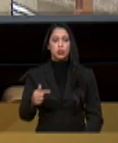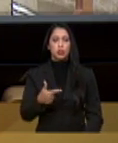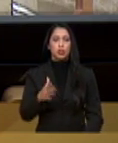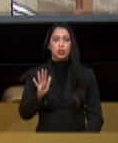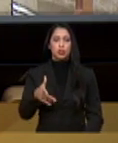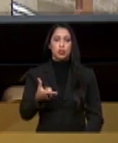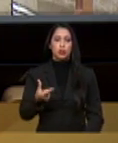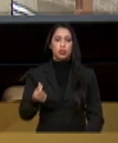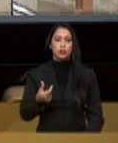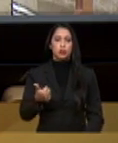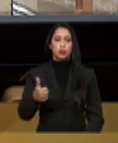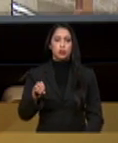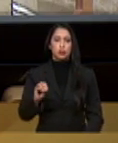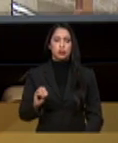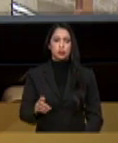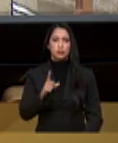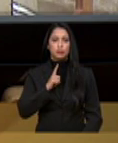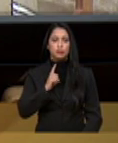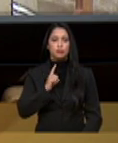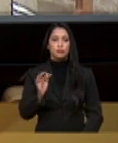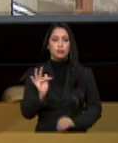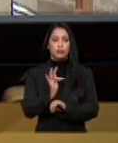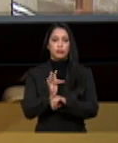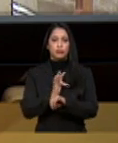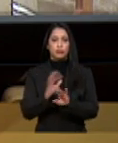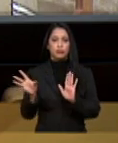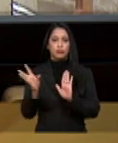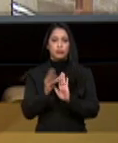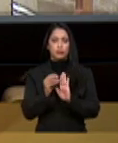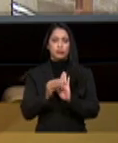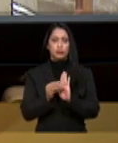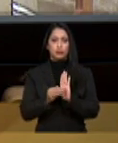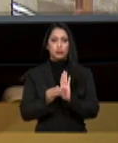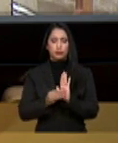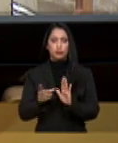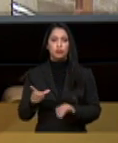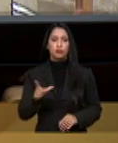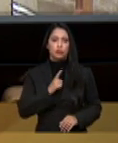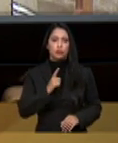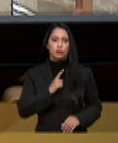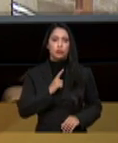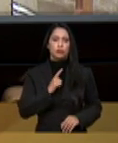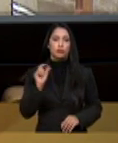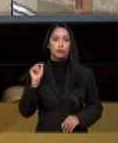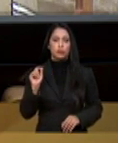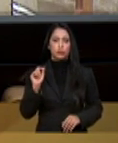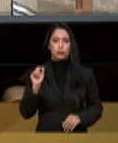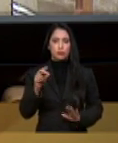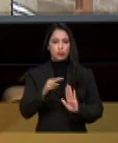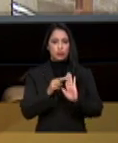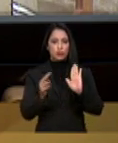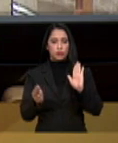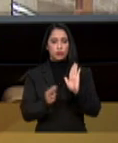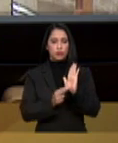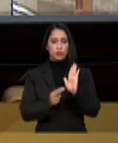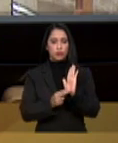497/2010, os pressupostos formais e materiais a que se sujeita a edição deste ato normativo